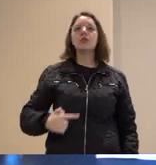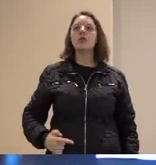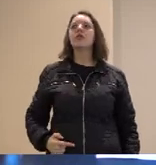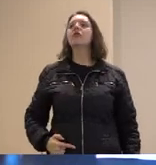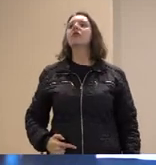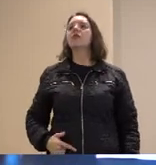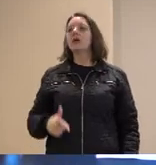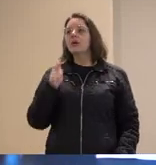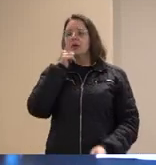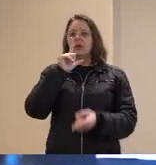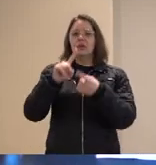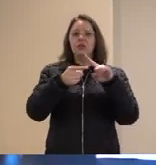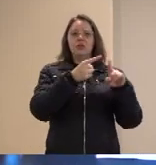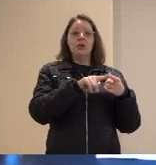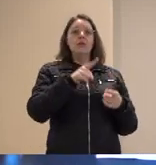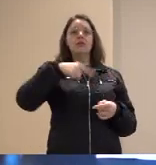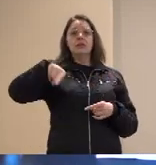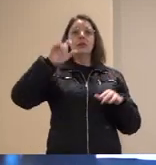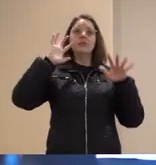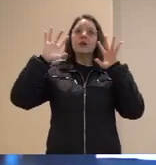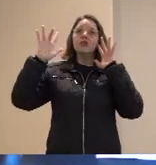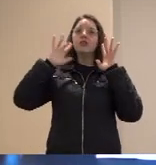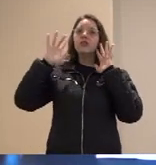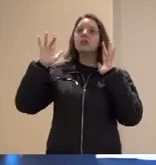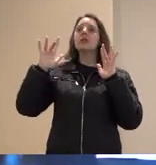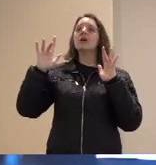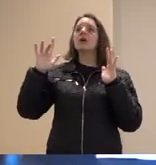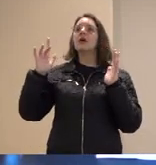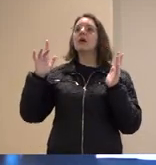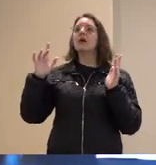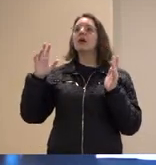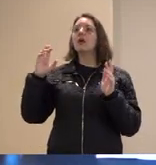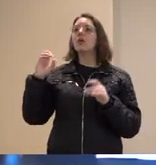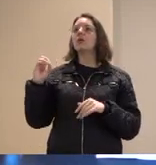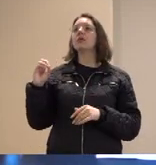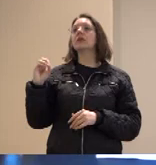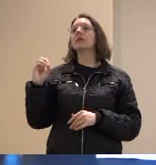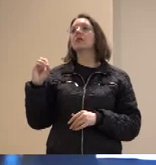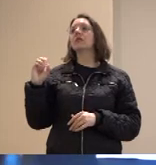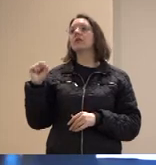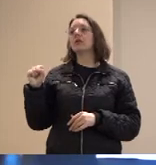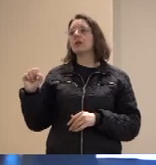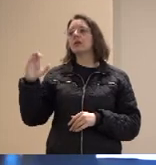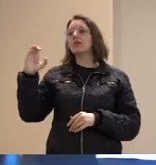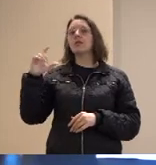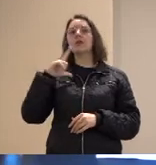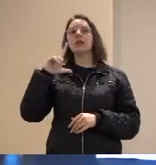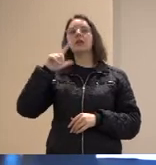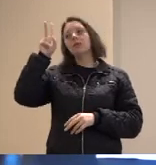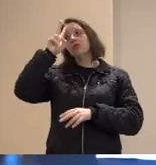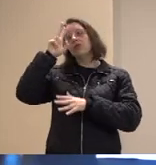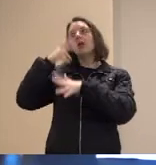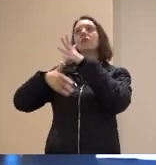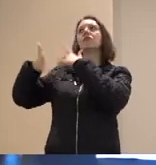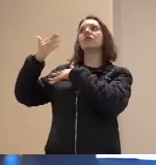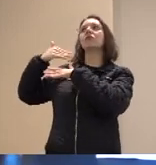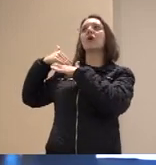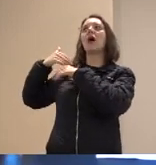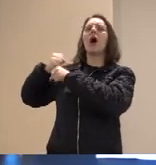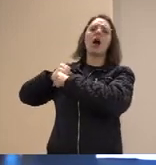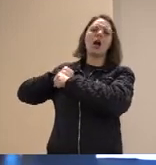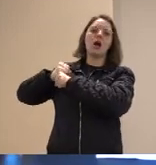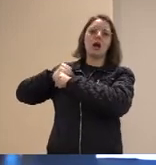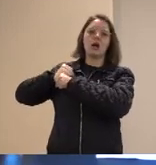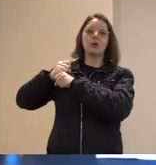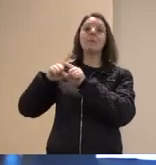se reordenar, imagina as entidades que têm um histórico muito antes de qualquer regulamentação. Mas os